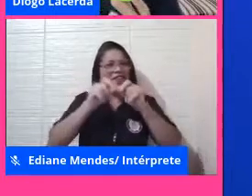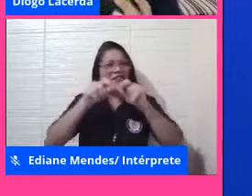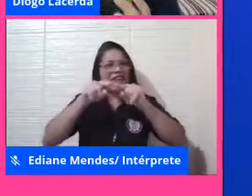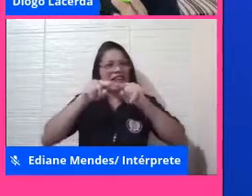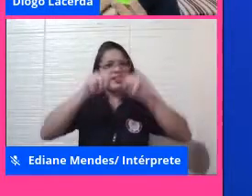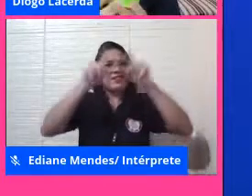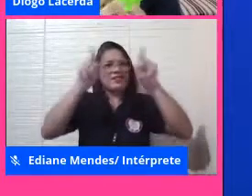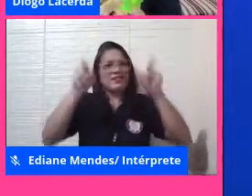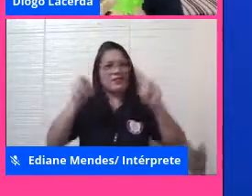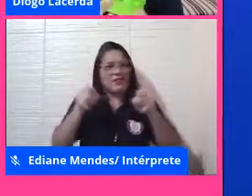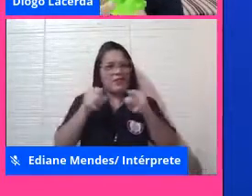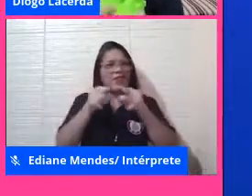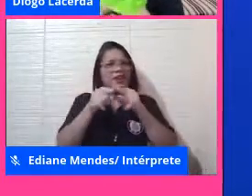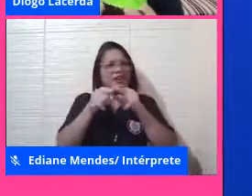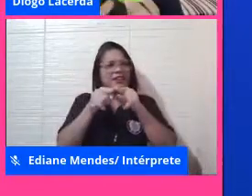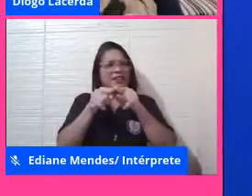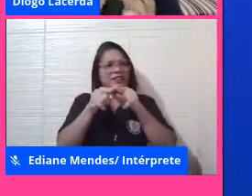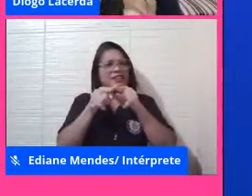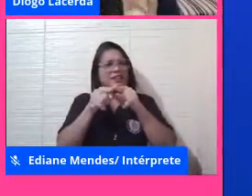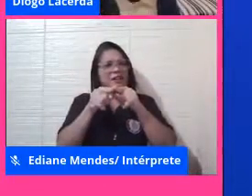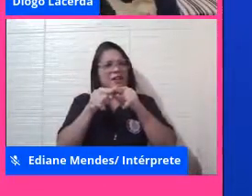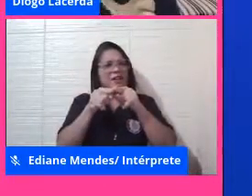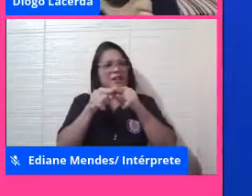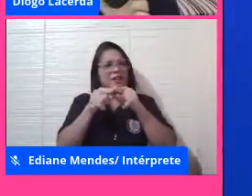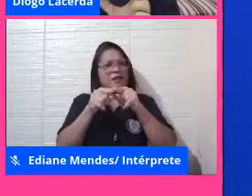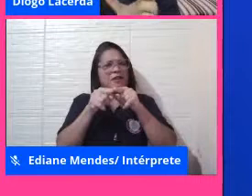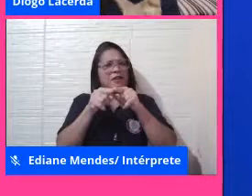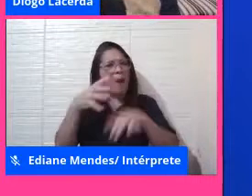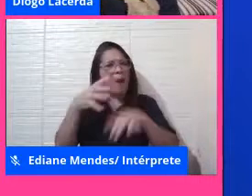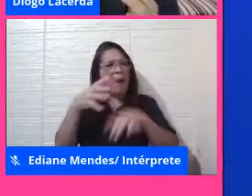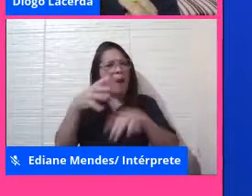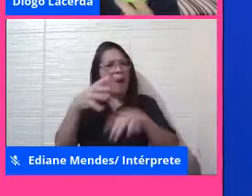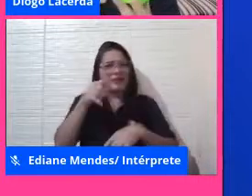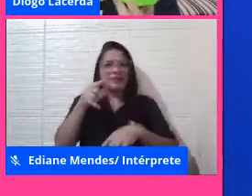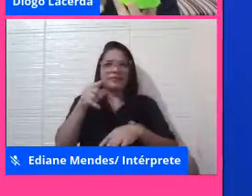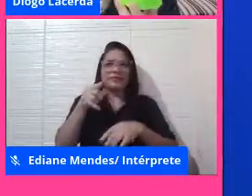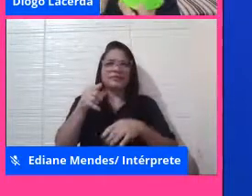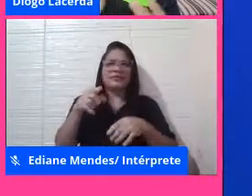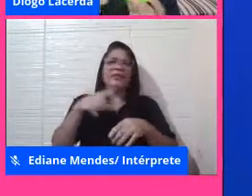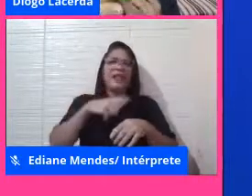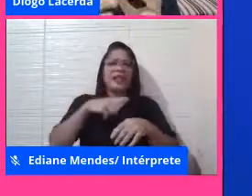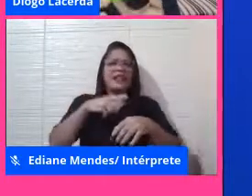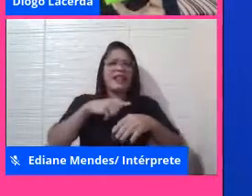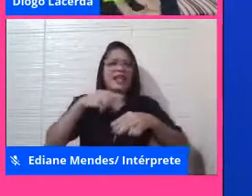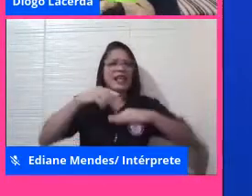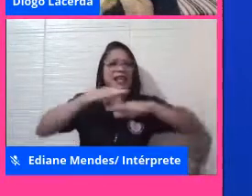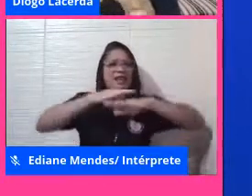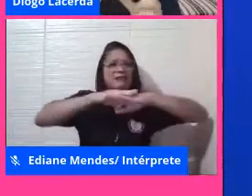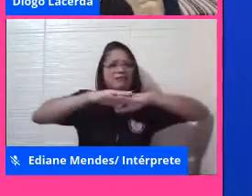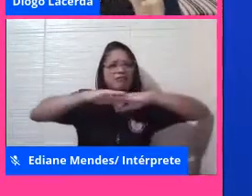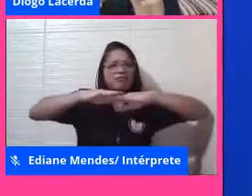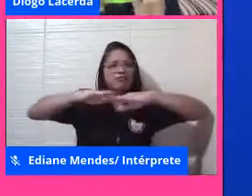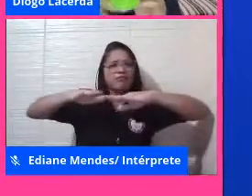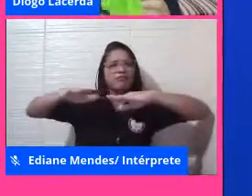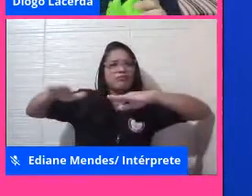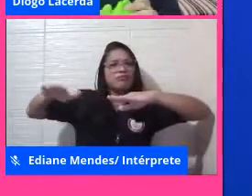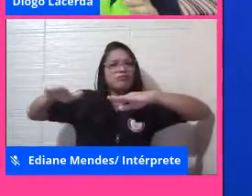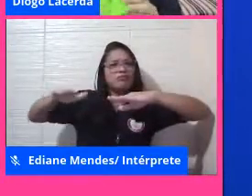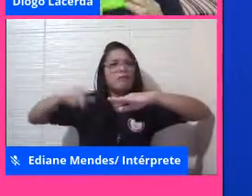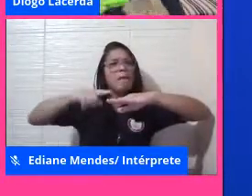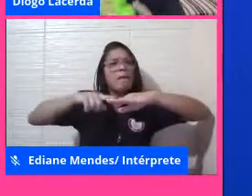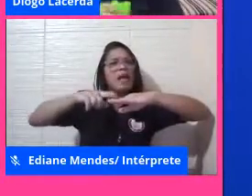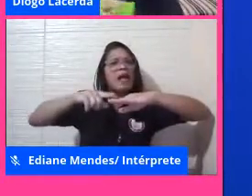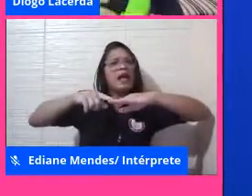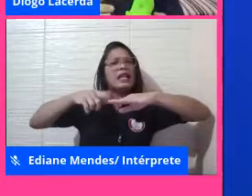podem perceber que existe uma altura de camada, existe marcas de camada que é perceptível quando a gente trabalha com